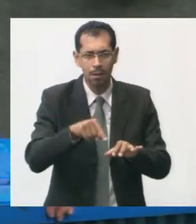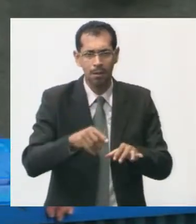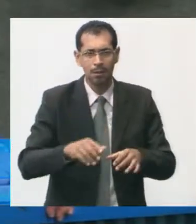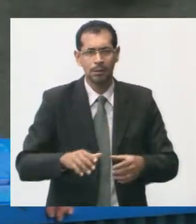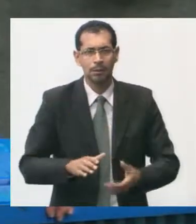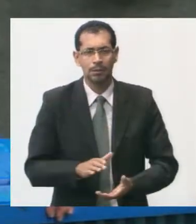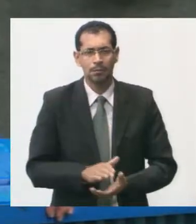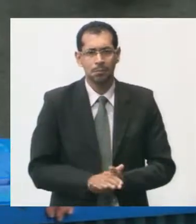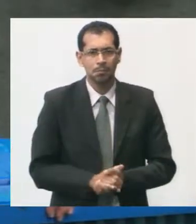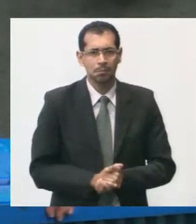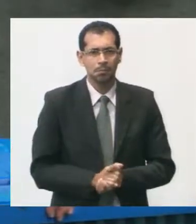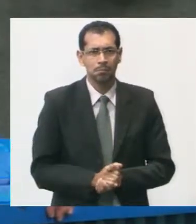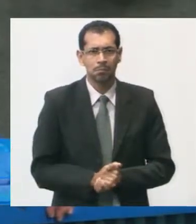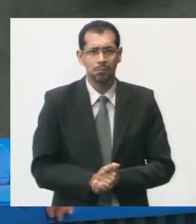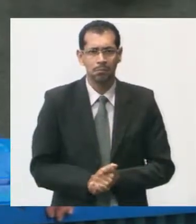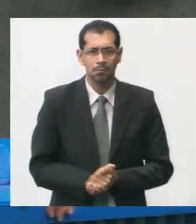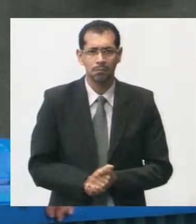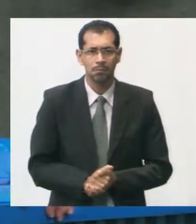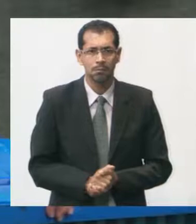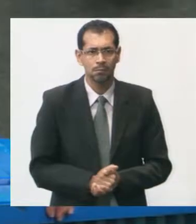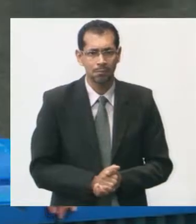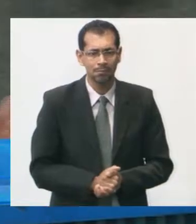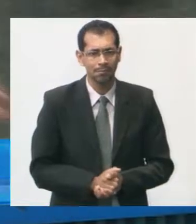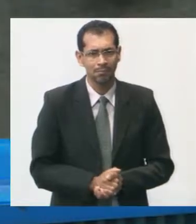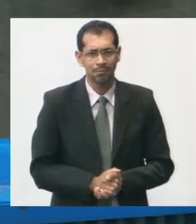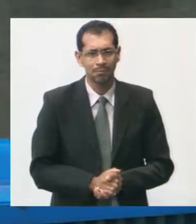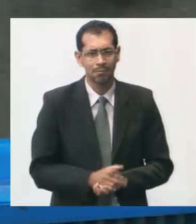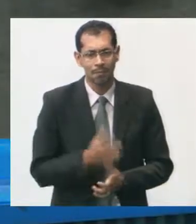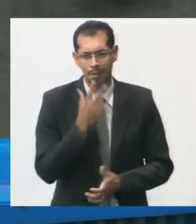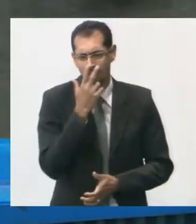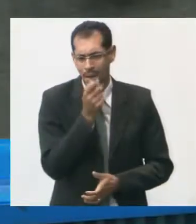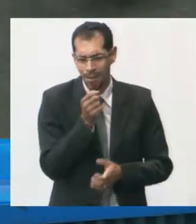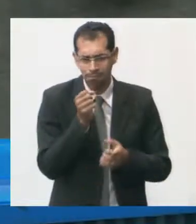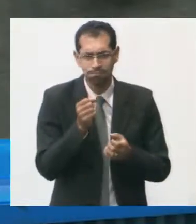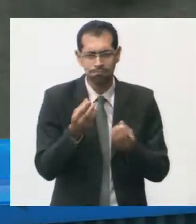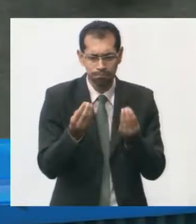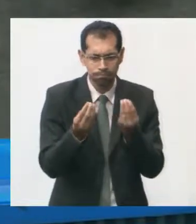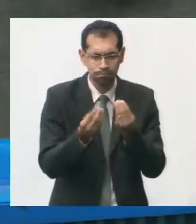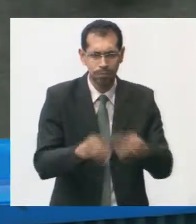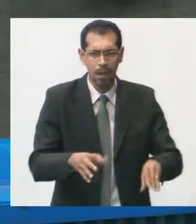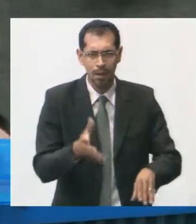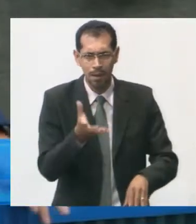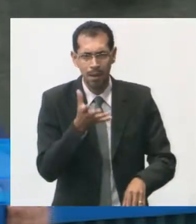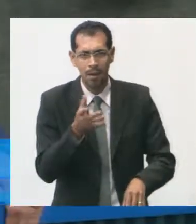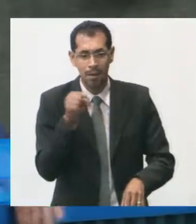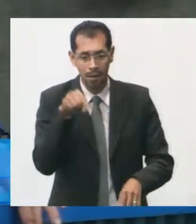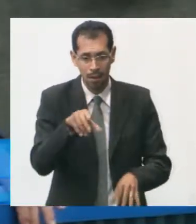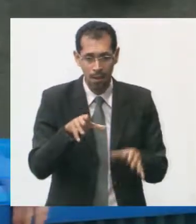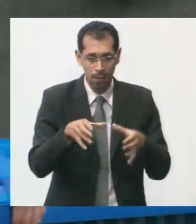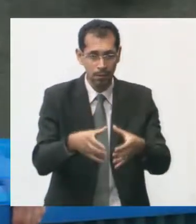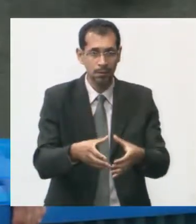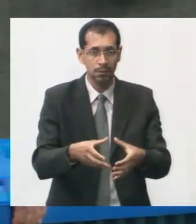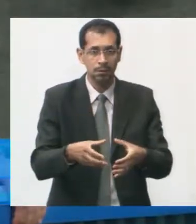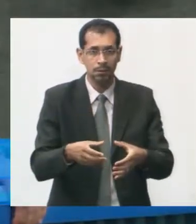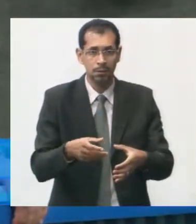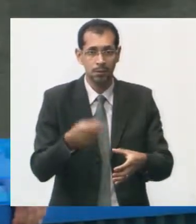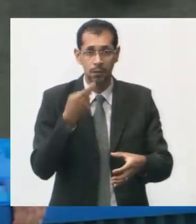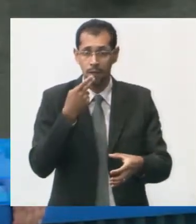rasteira, querendo prejudicar aquela comunidade. Eu digo prejudicar porque...